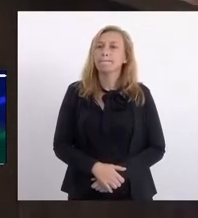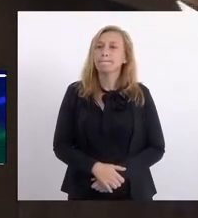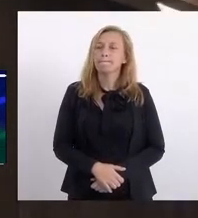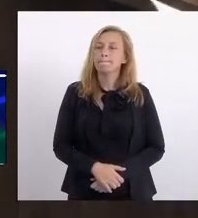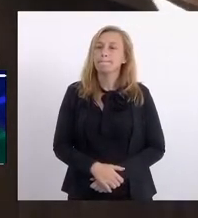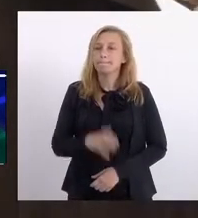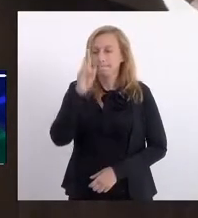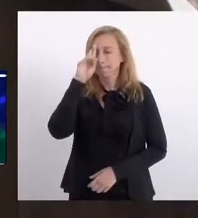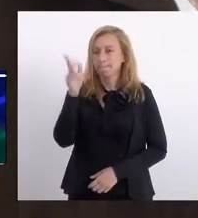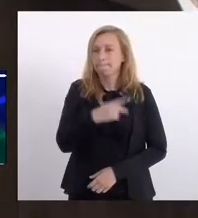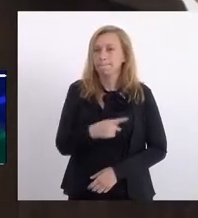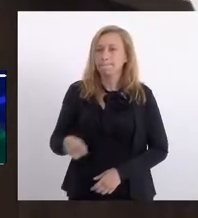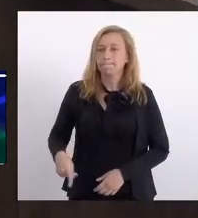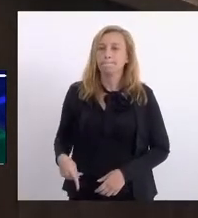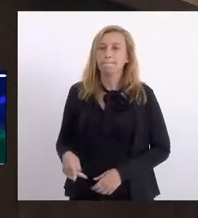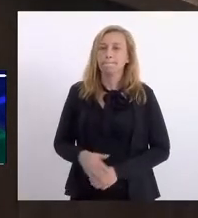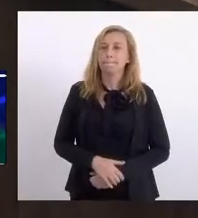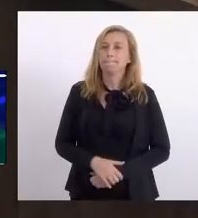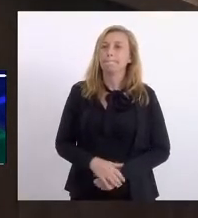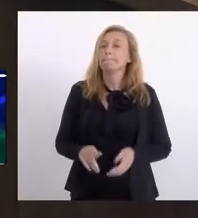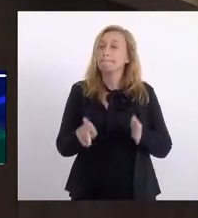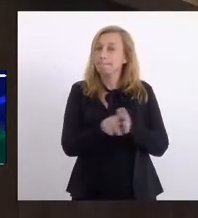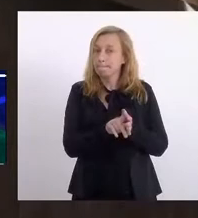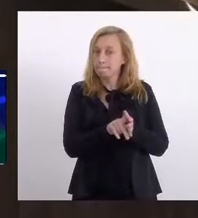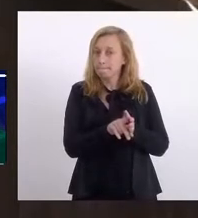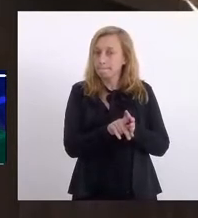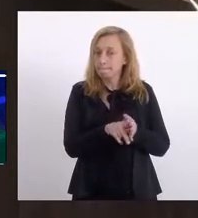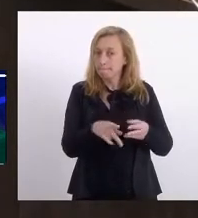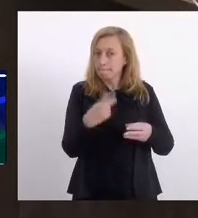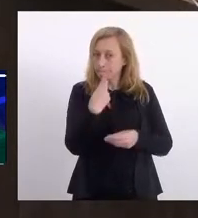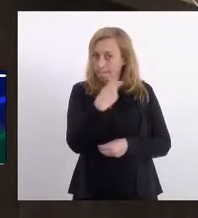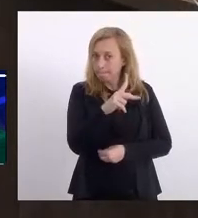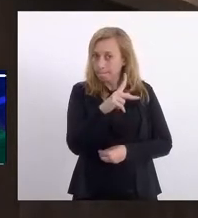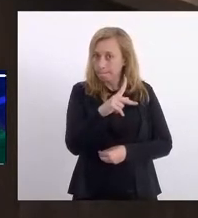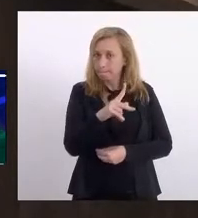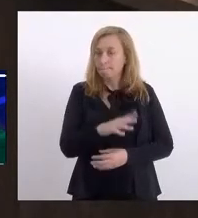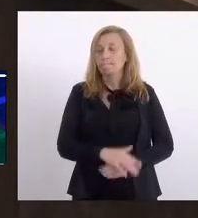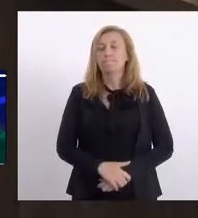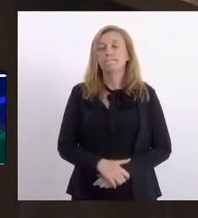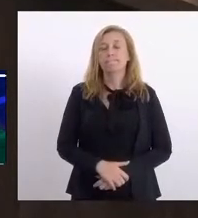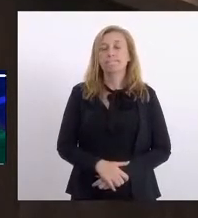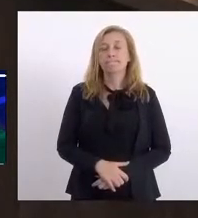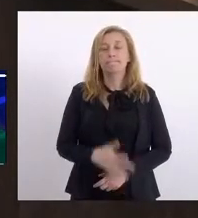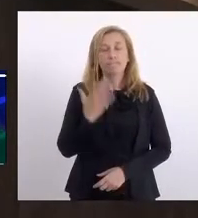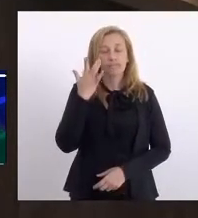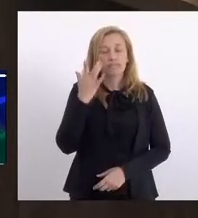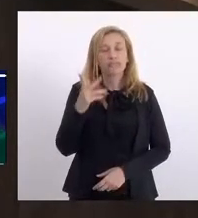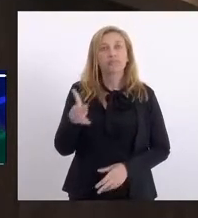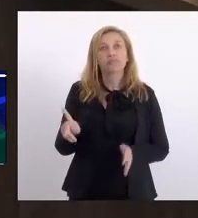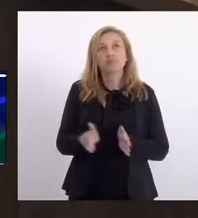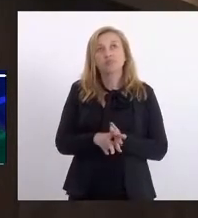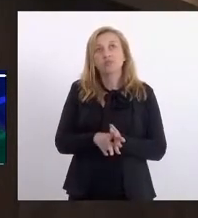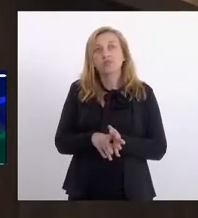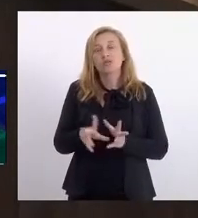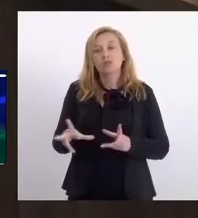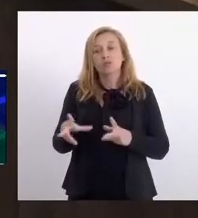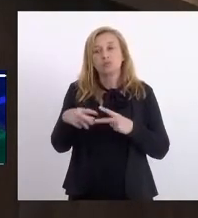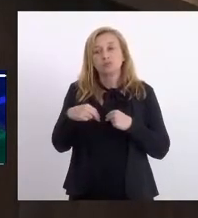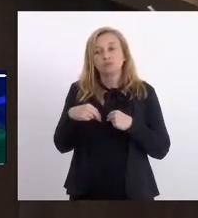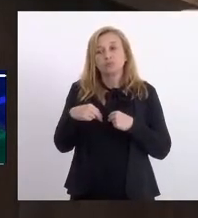Senhor presidente, o projeto é de vossa autoria. Eu achei o projeto, no